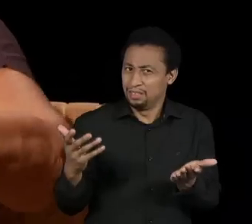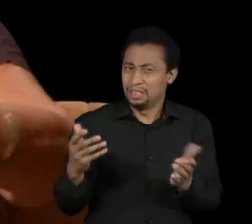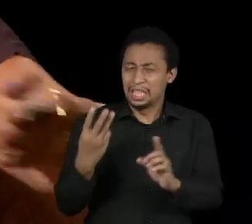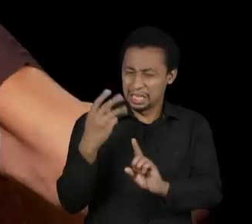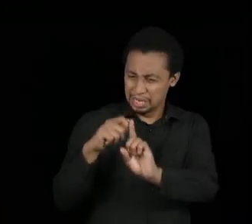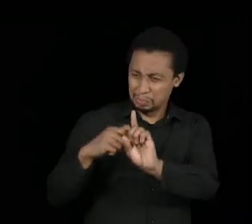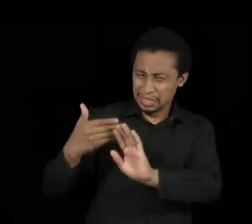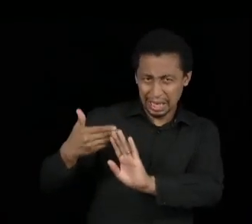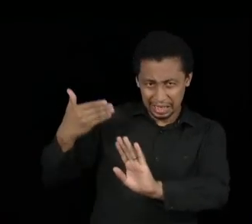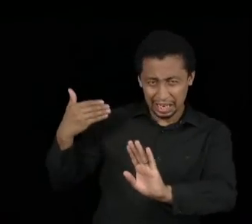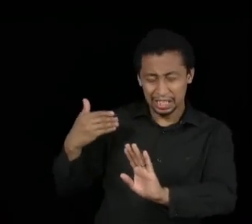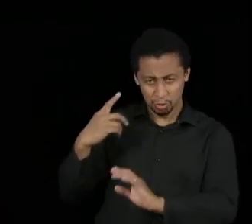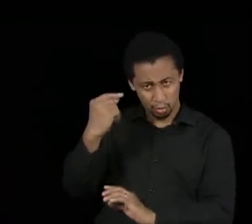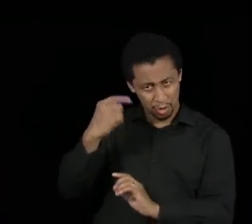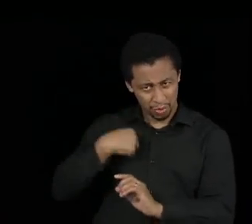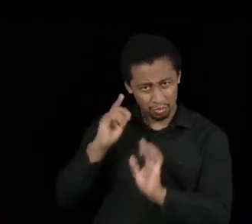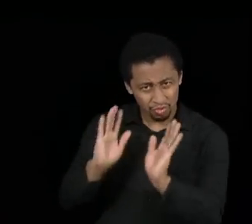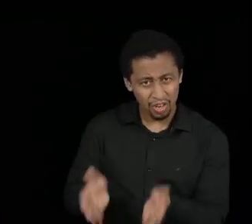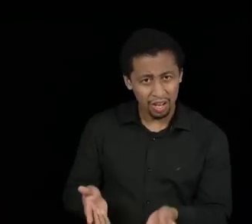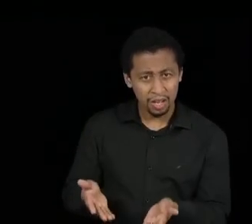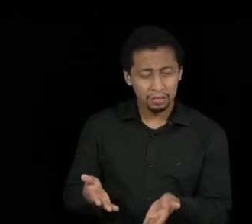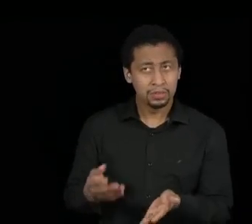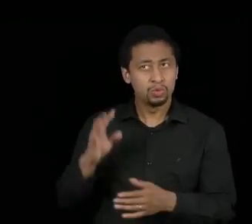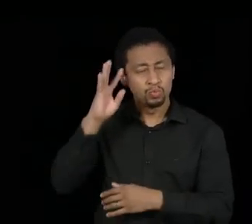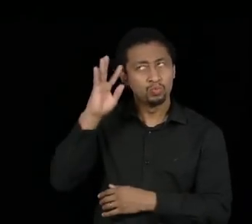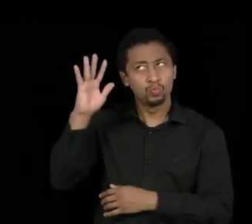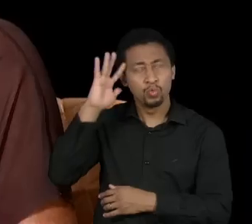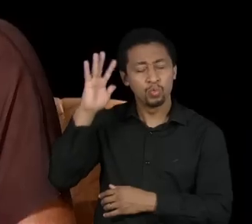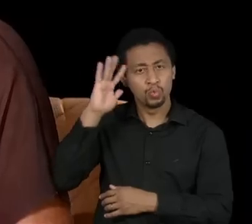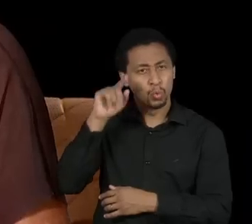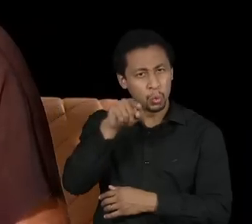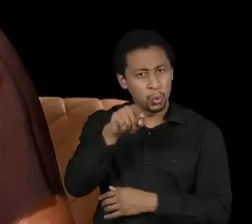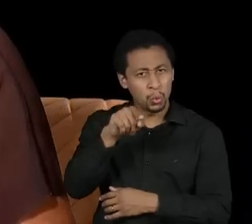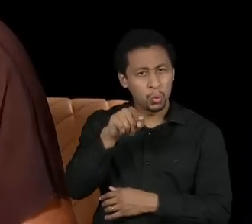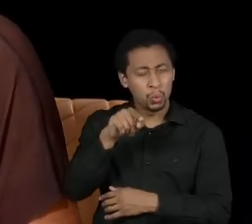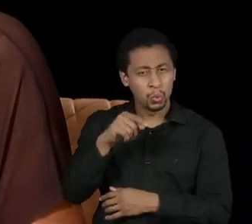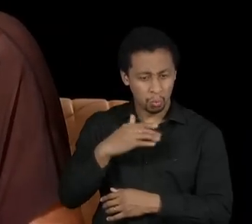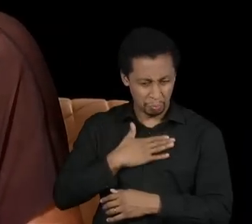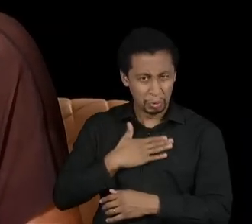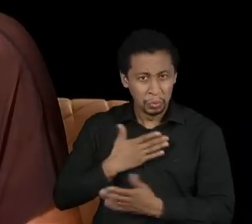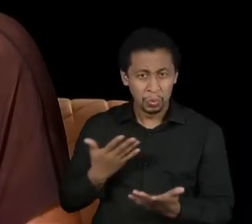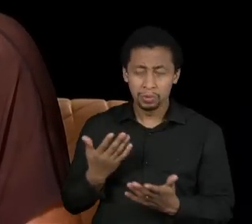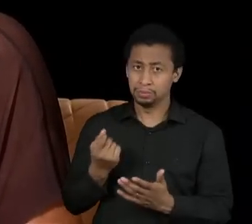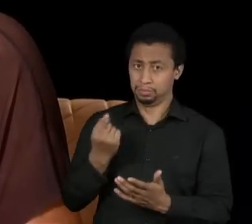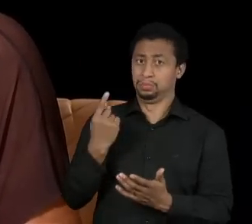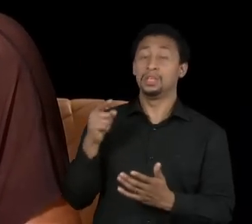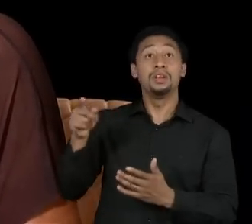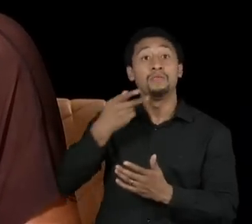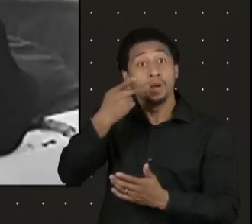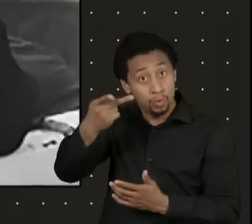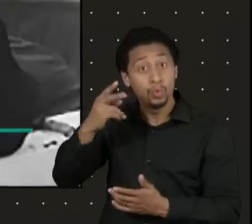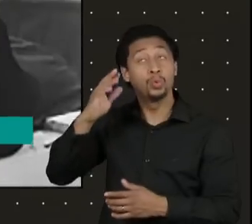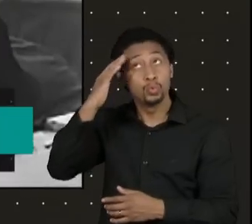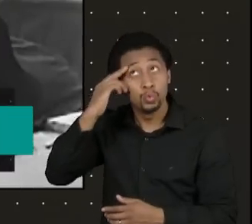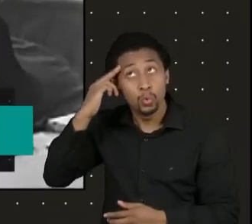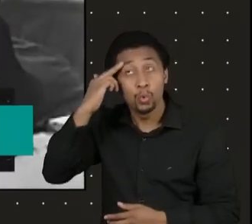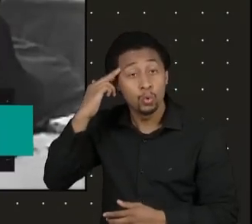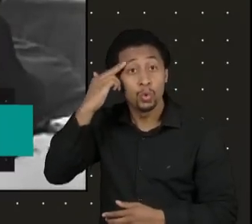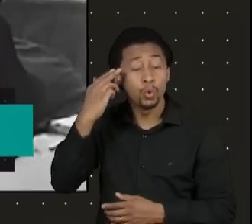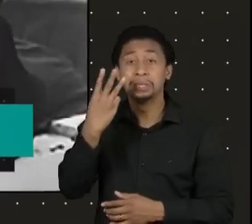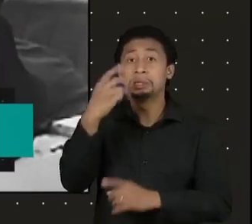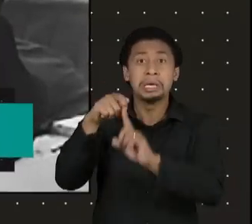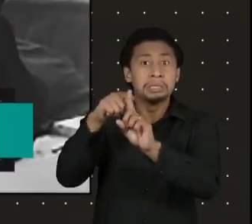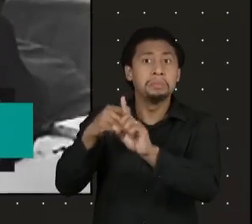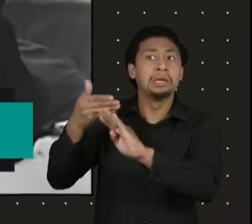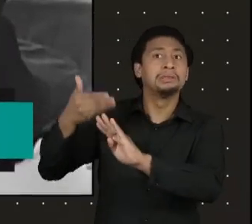Ítala fazendo o Oswaldo. E não deu outra. Foi a coisa mais bonita que podia se ver. Ficou